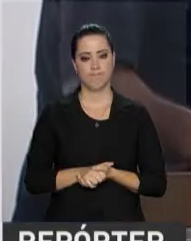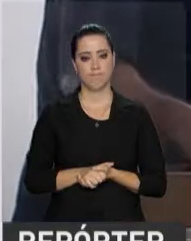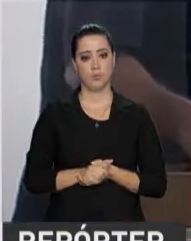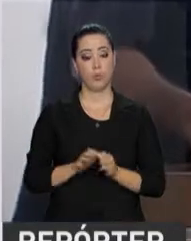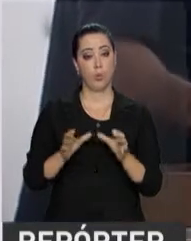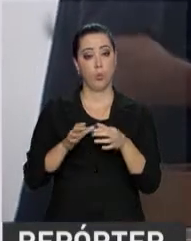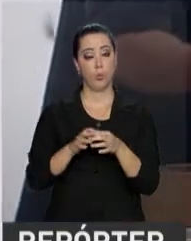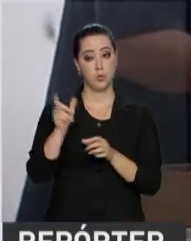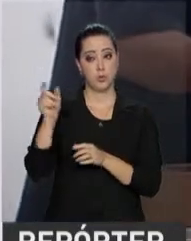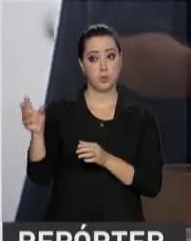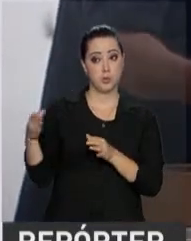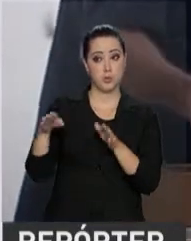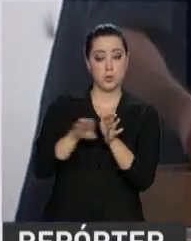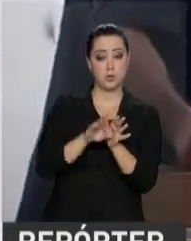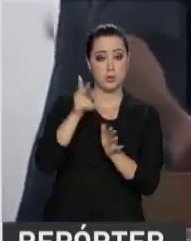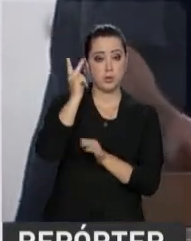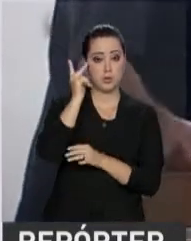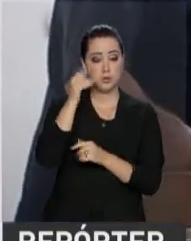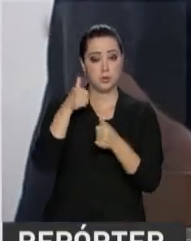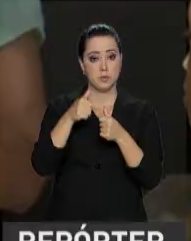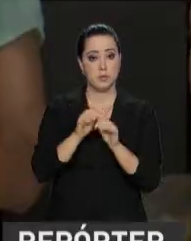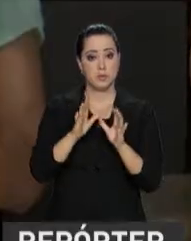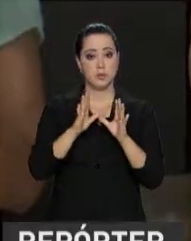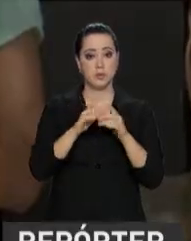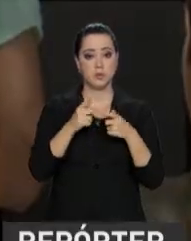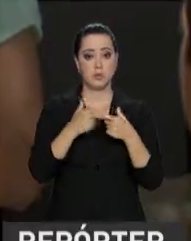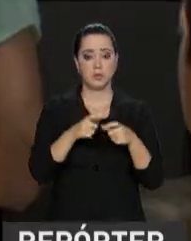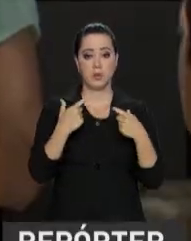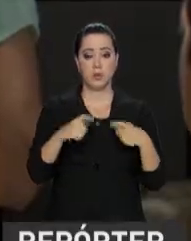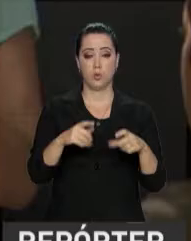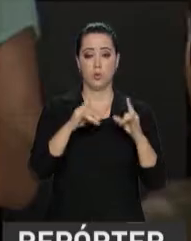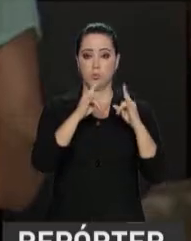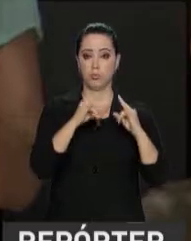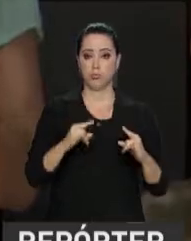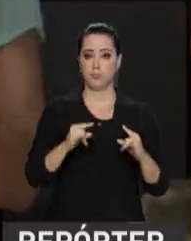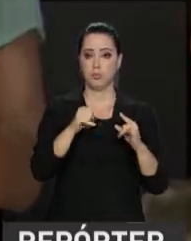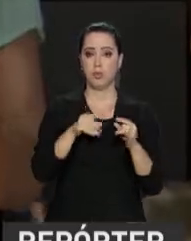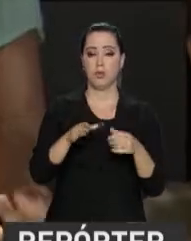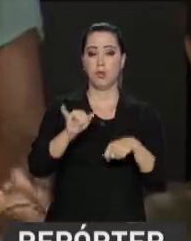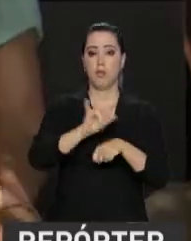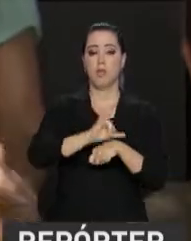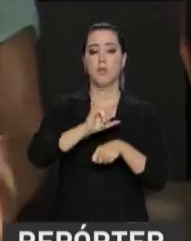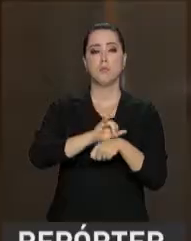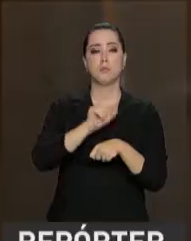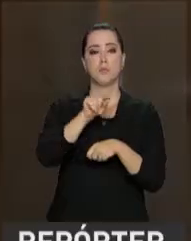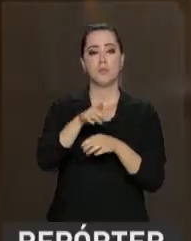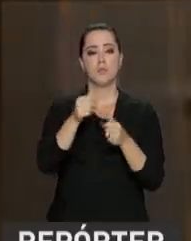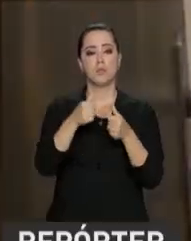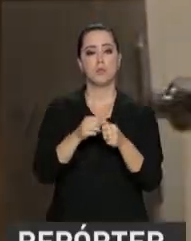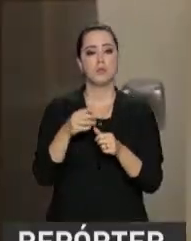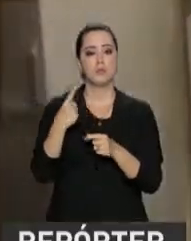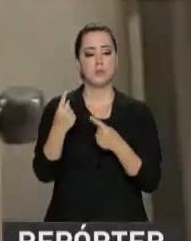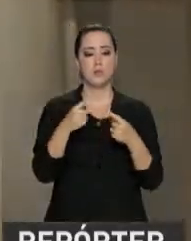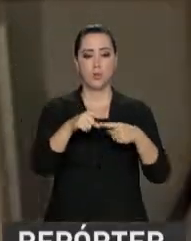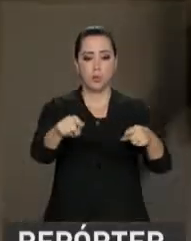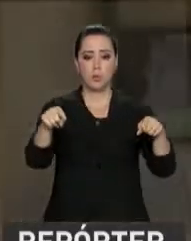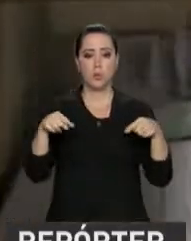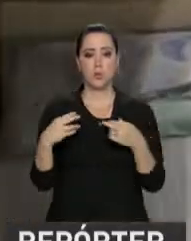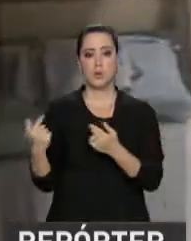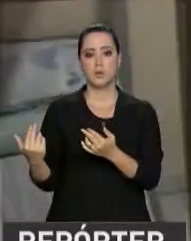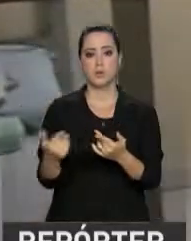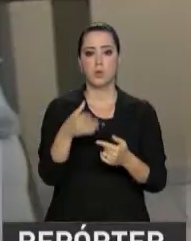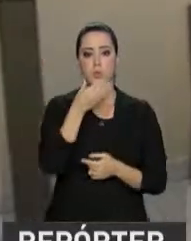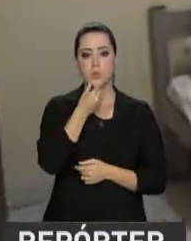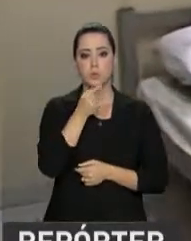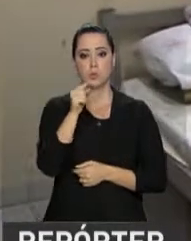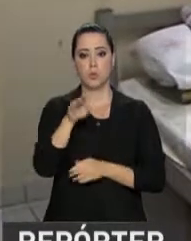imigrantes que chegaram a são paulo está abrigada na missão paz no centro da capital eles vão ficar em quartos como esses os